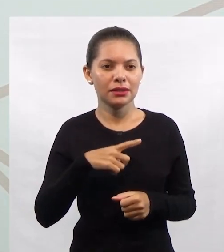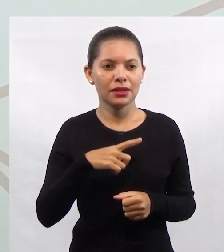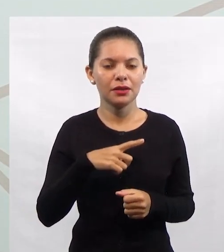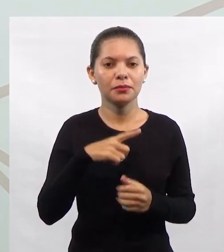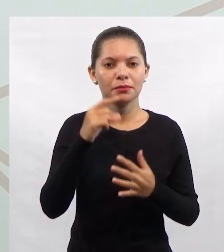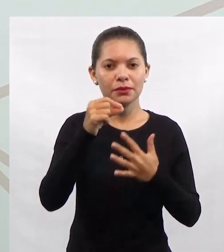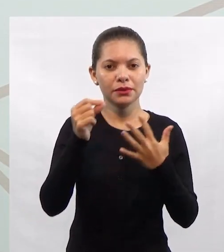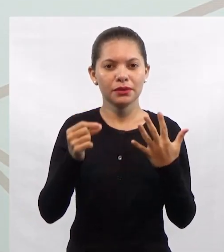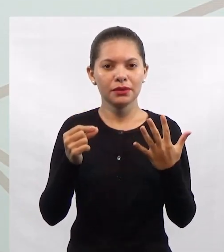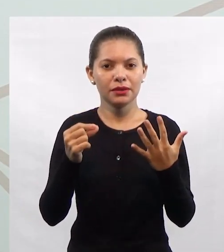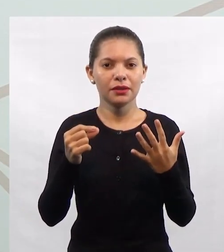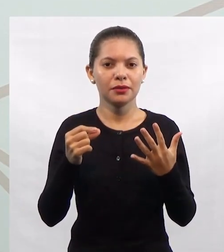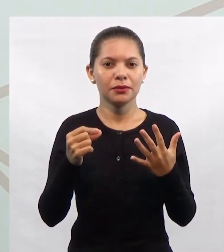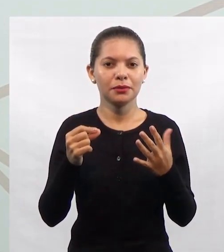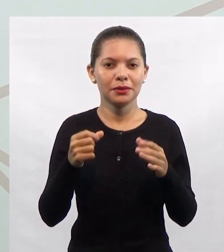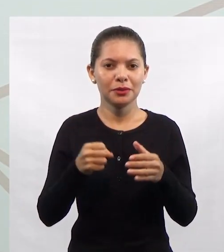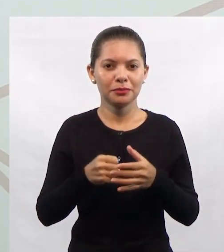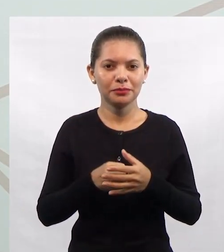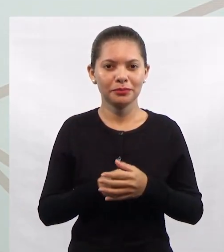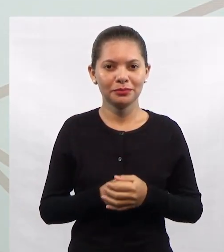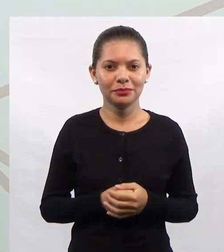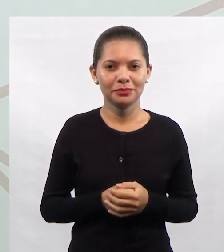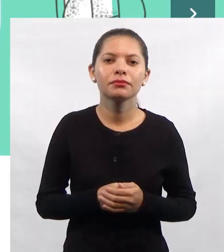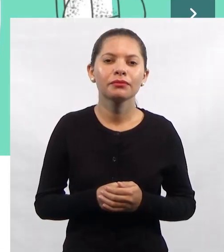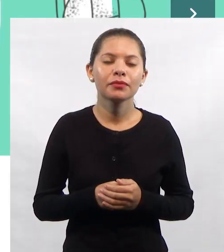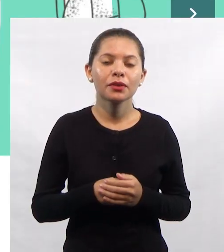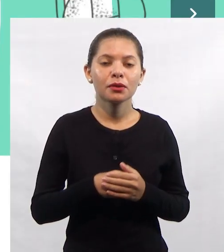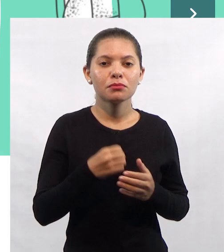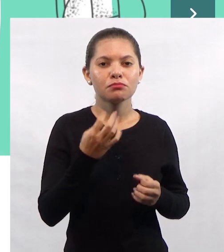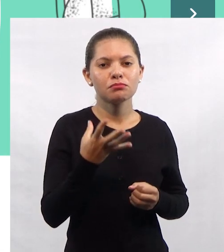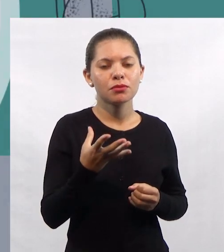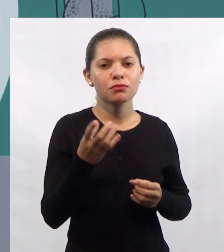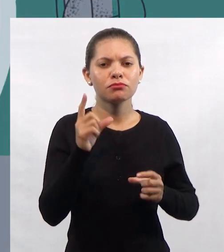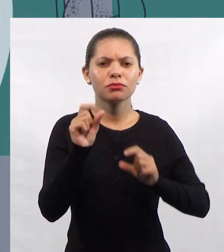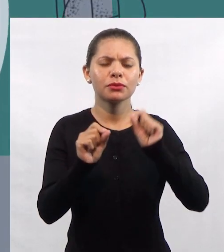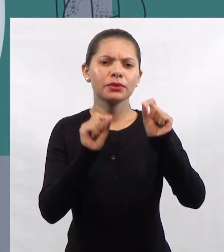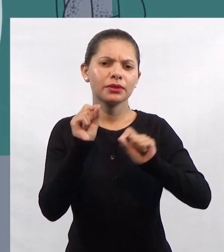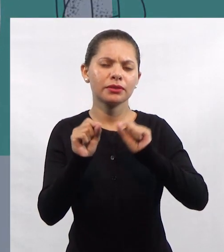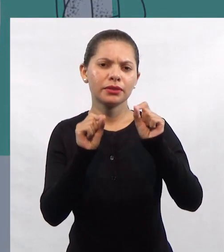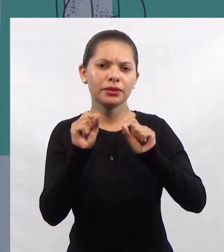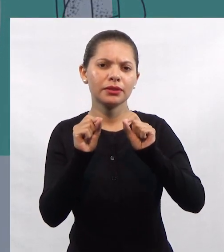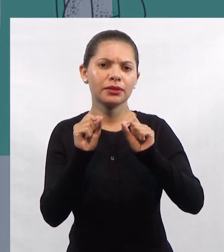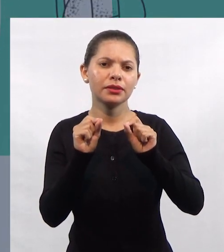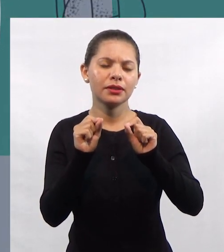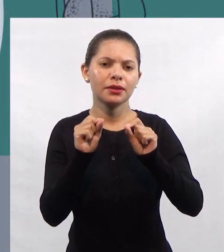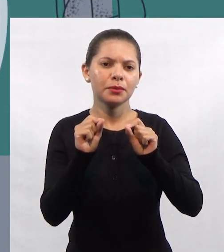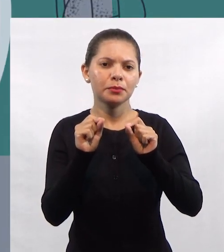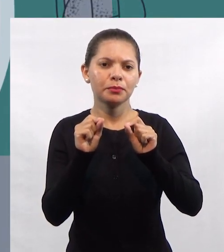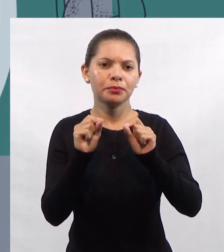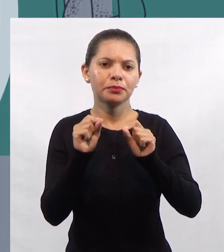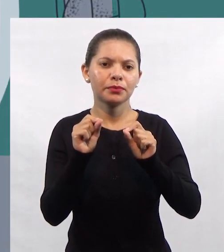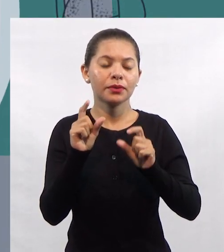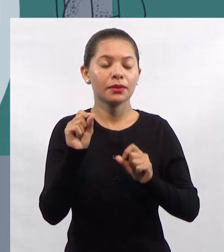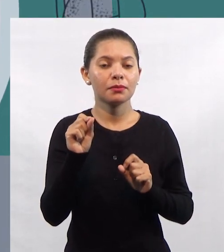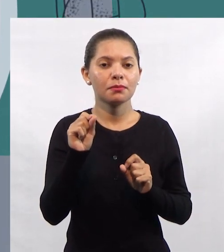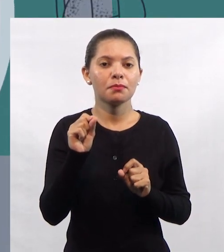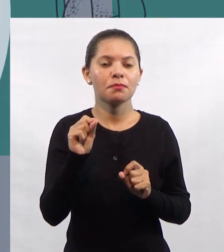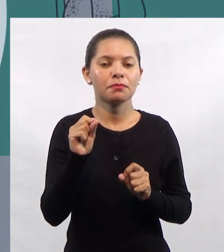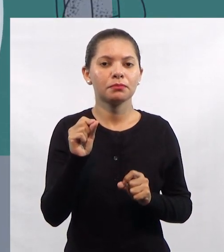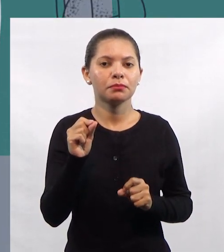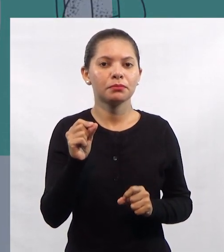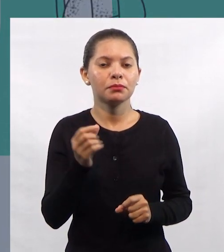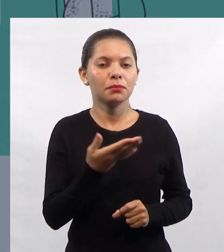com relação à educação de jovens e adultos. Vamos saber mais? Bom, o que diz aí